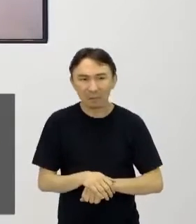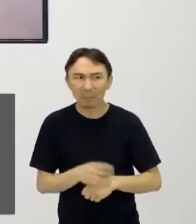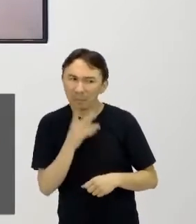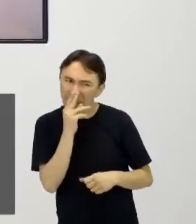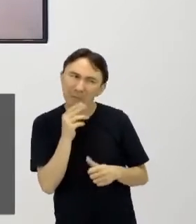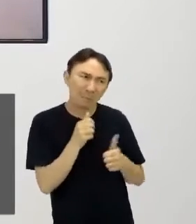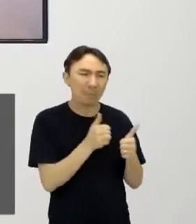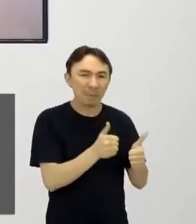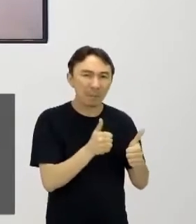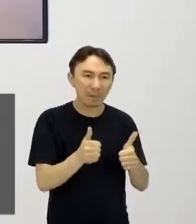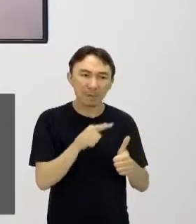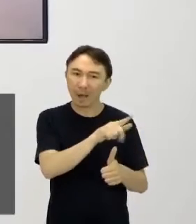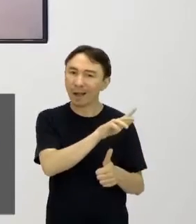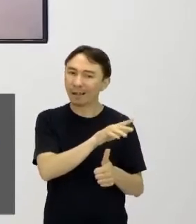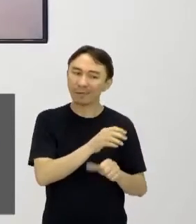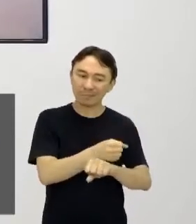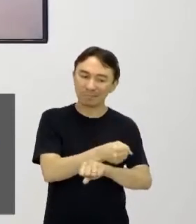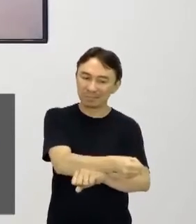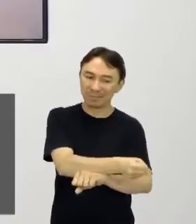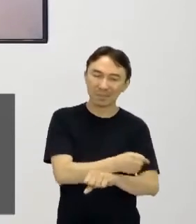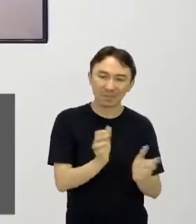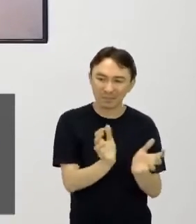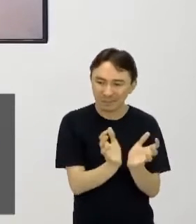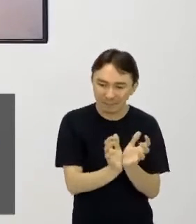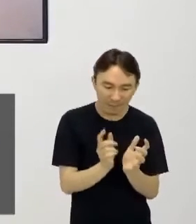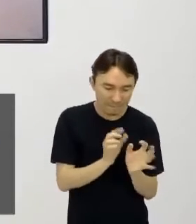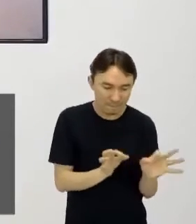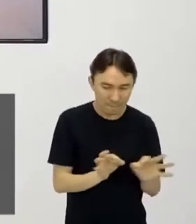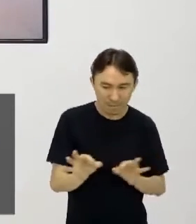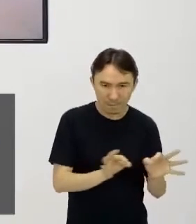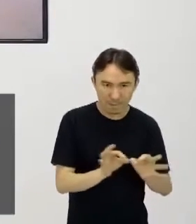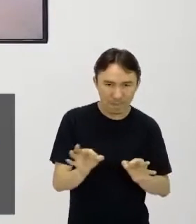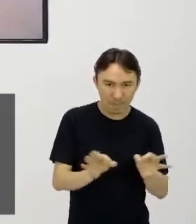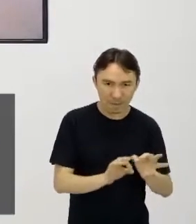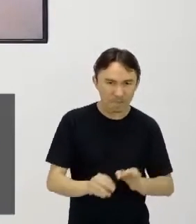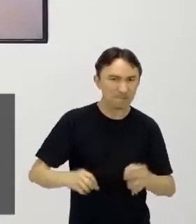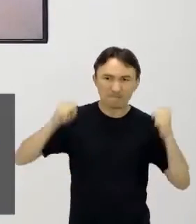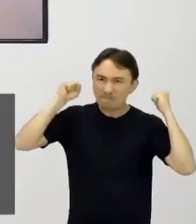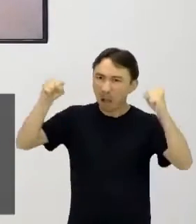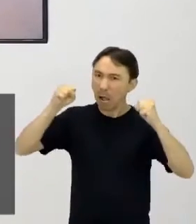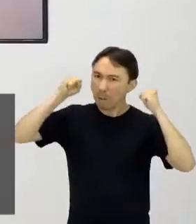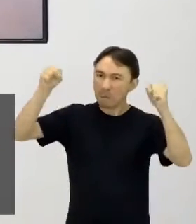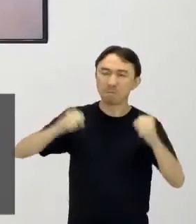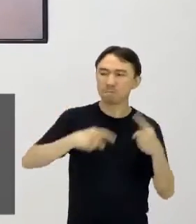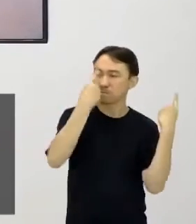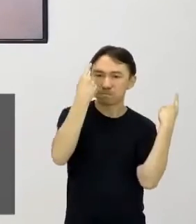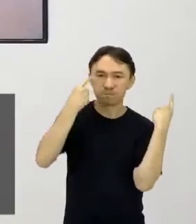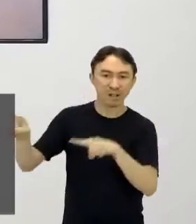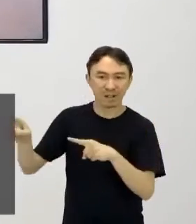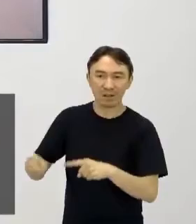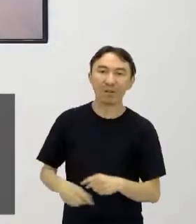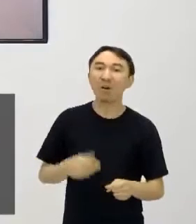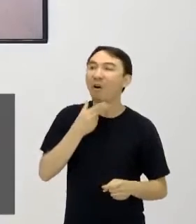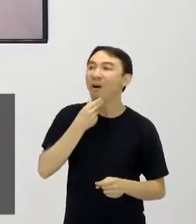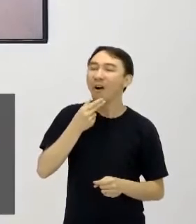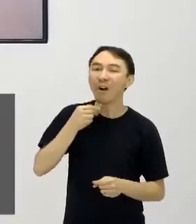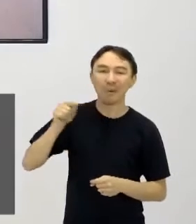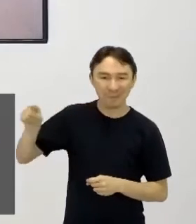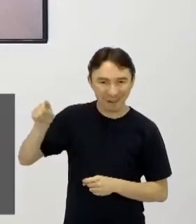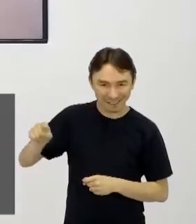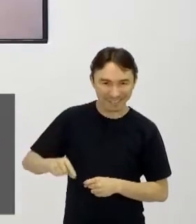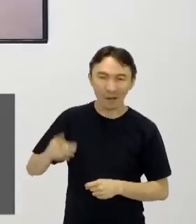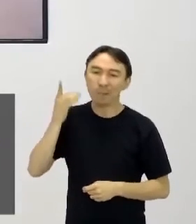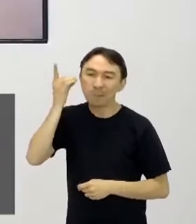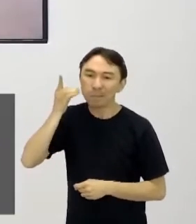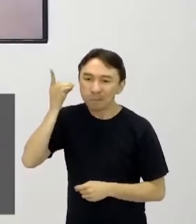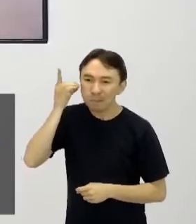eles estavam articulando uma pequena revolta. E esses escravizados matam o filho do deputado